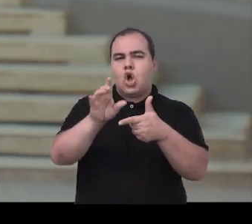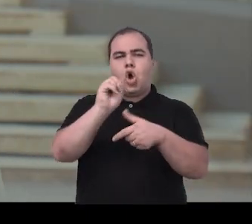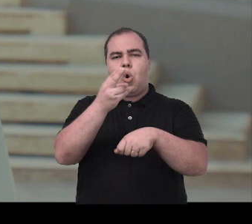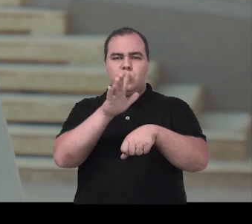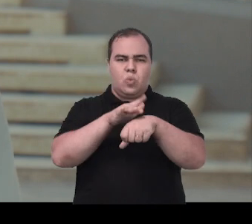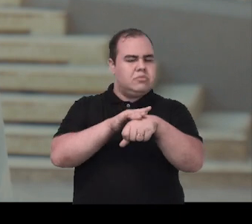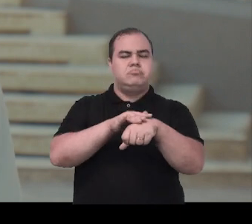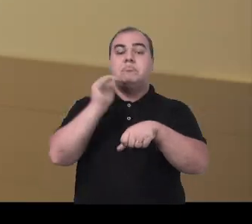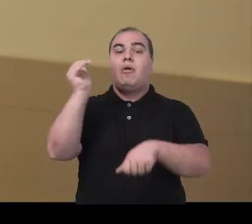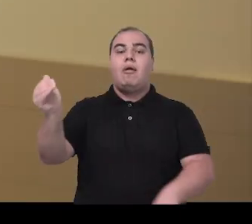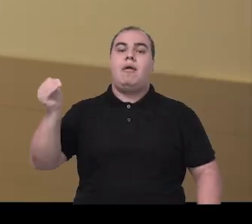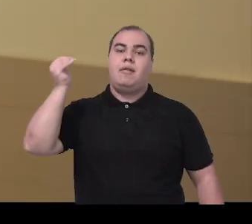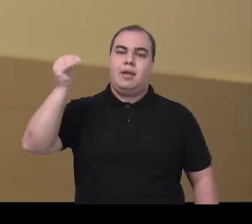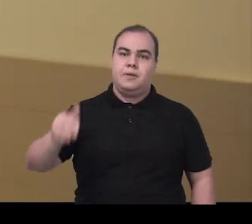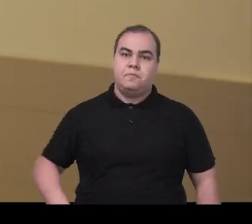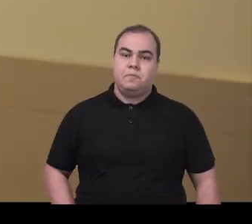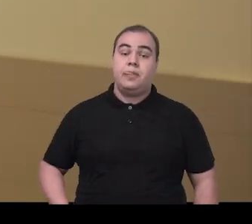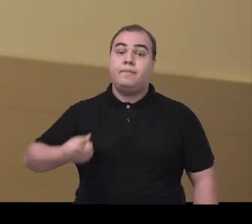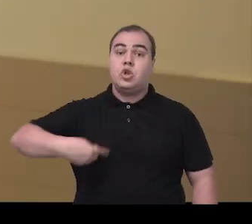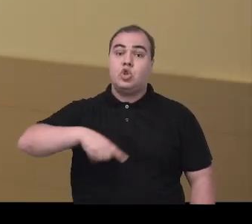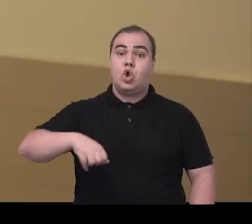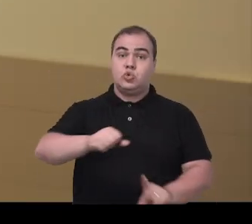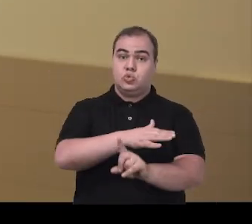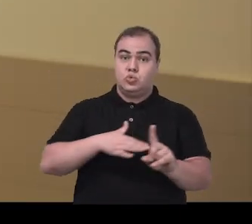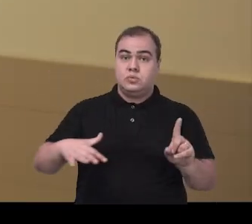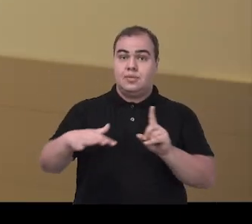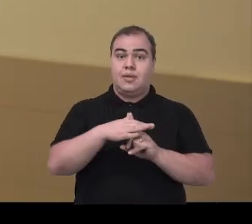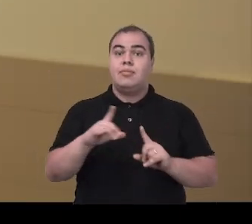ou só da doença. Que nós, né, a